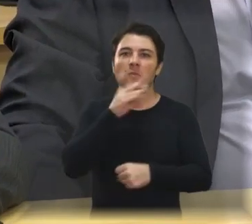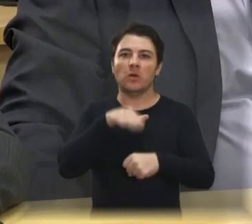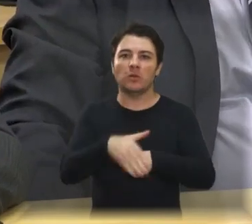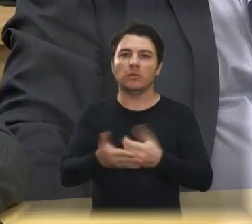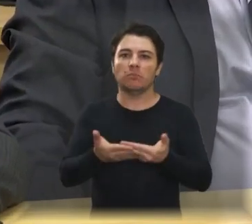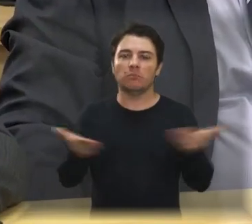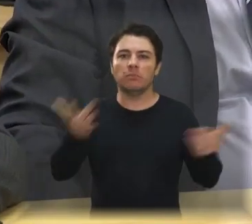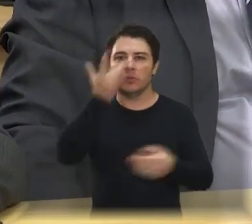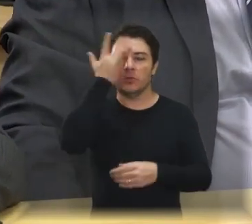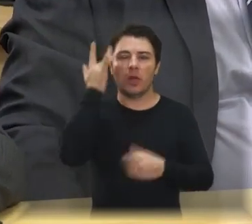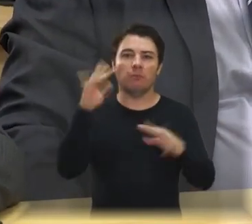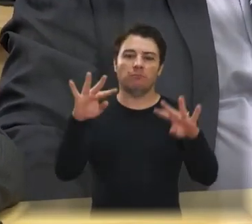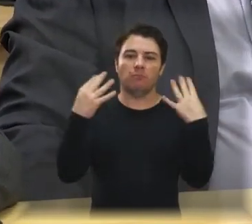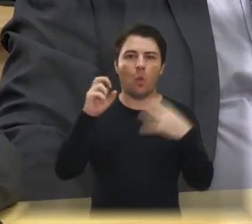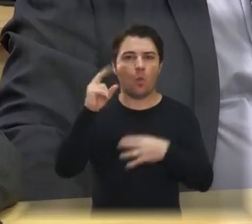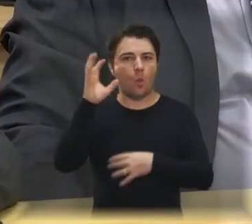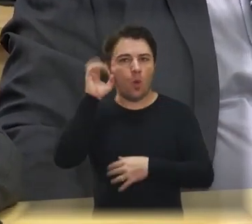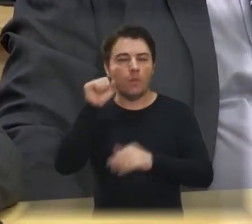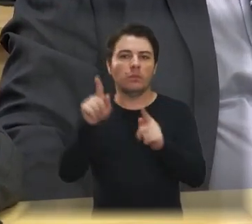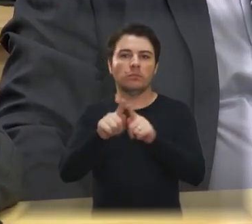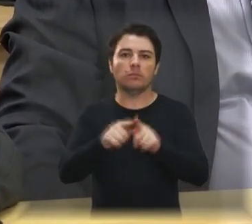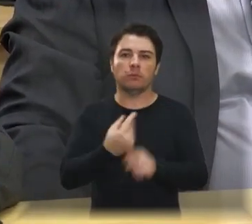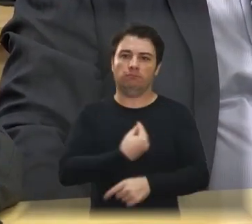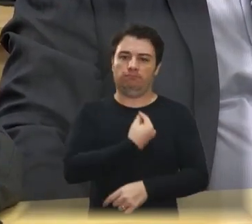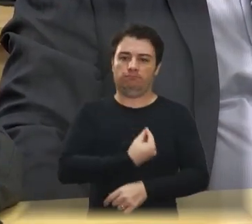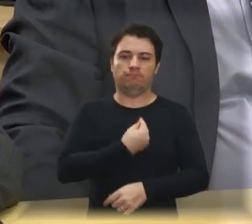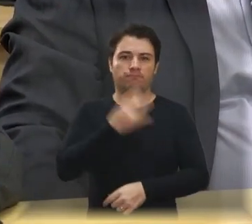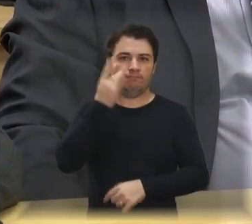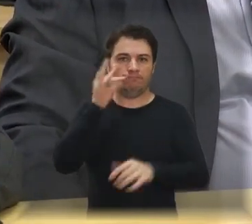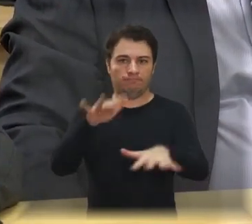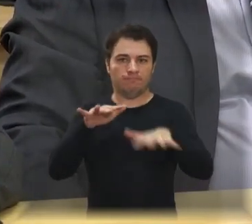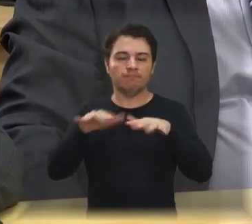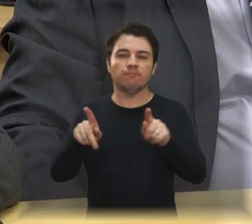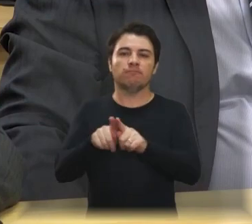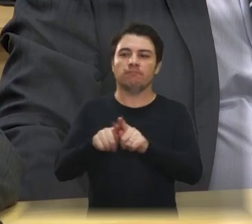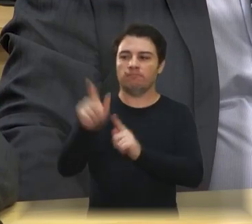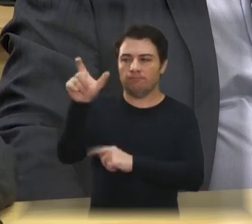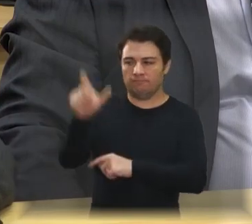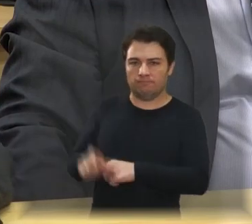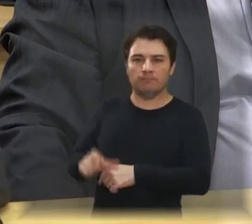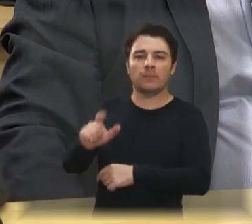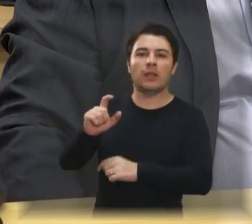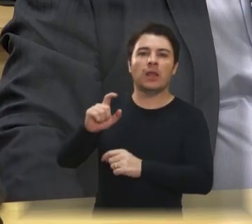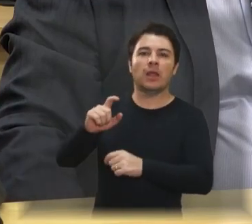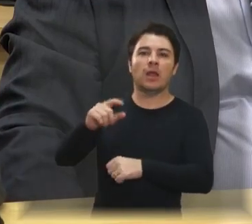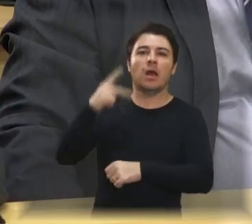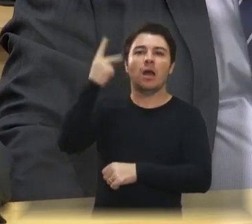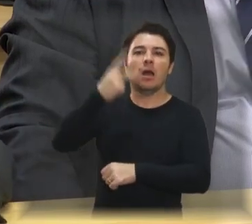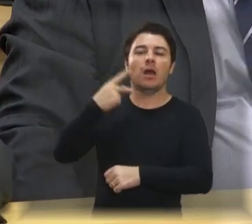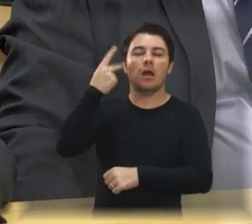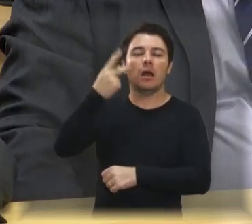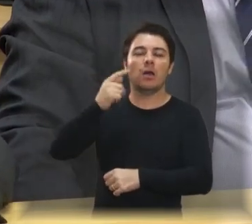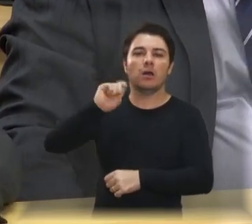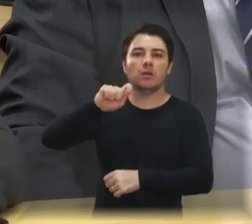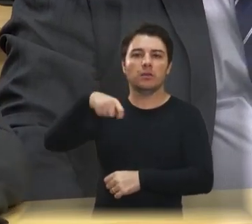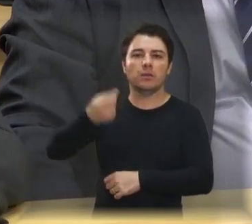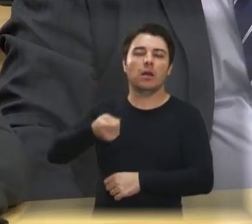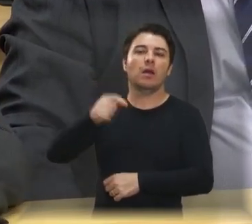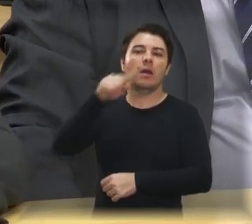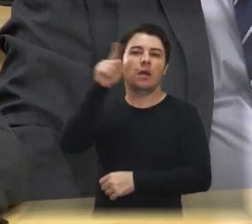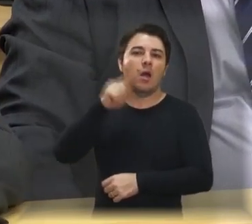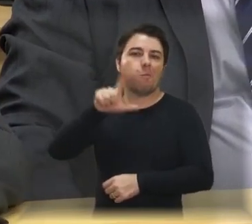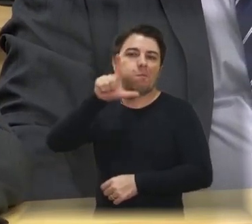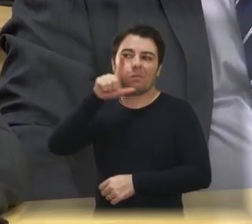nos ou todos aqui presentes e na pessoa do Vereador Zé Luiz primeiramente parabenizar por